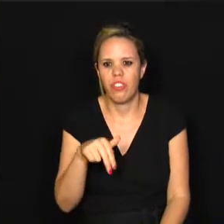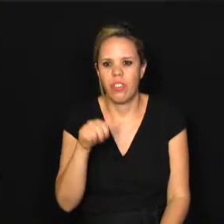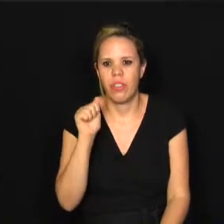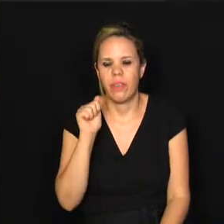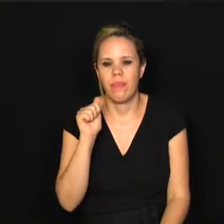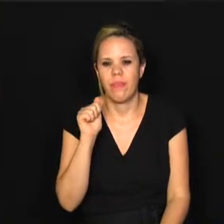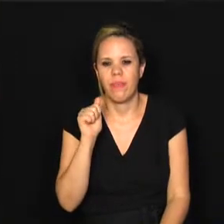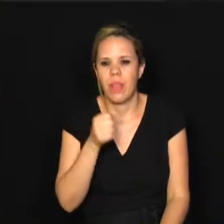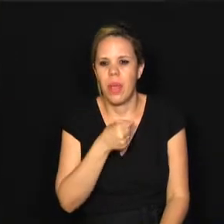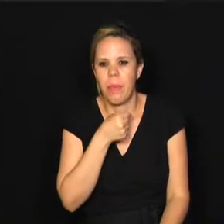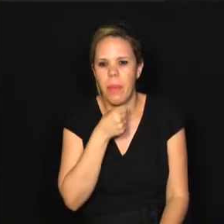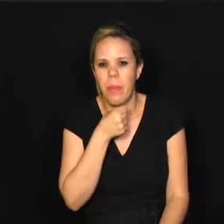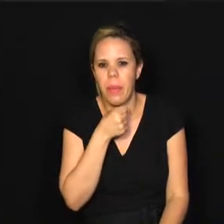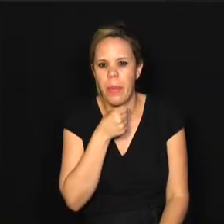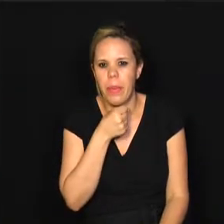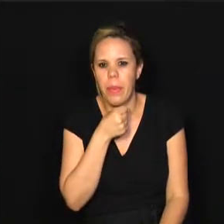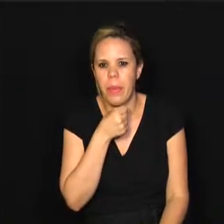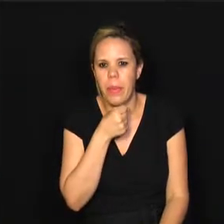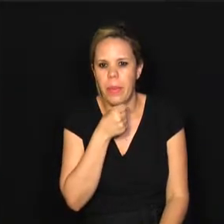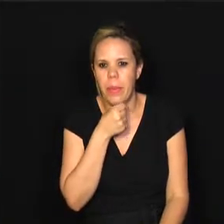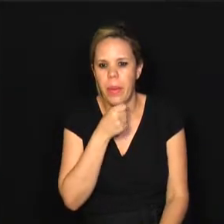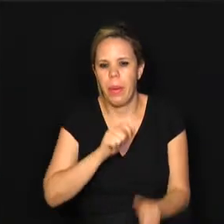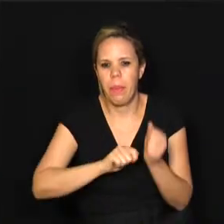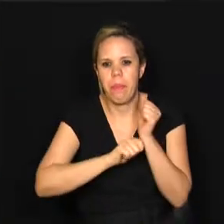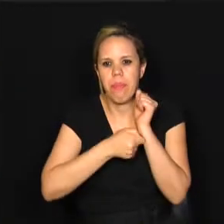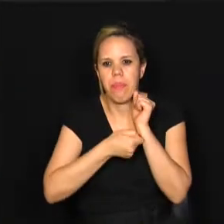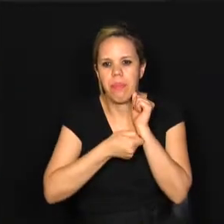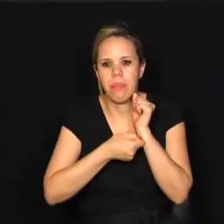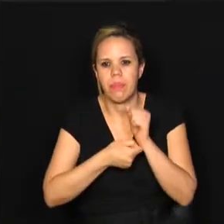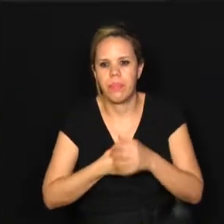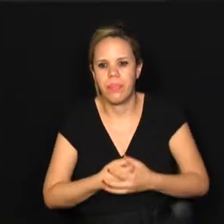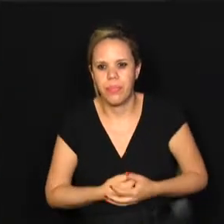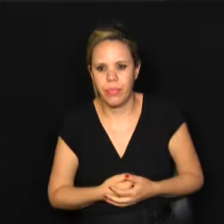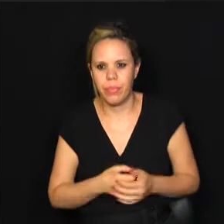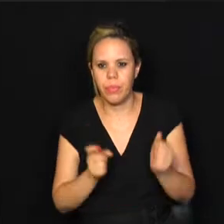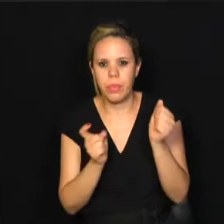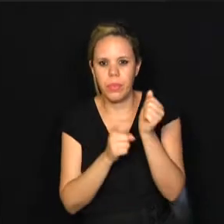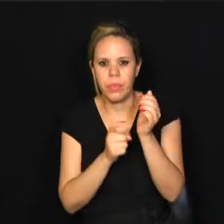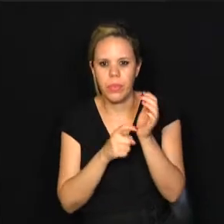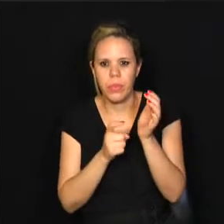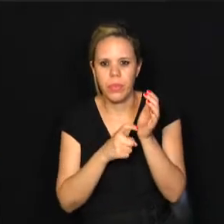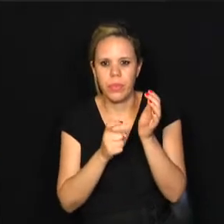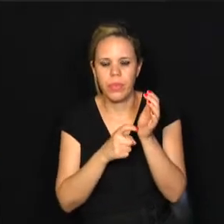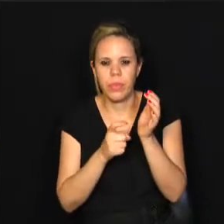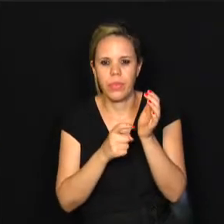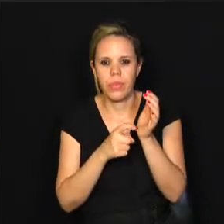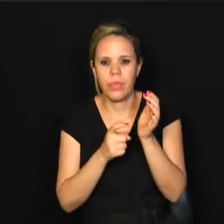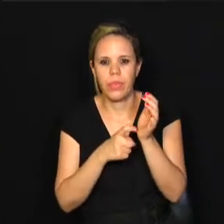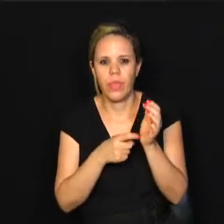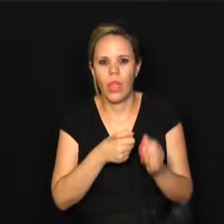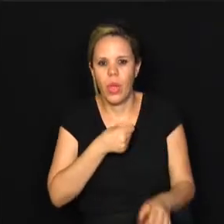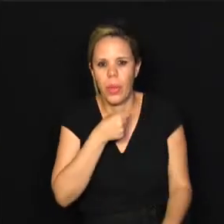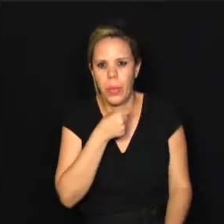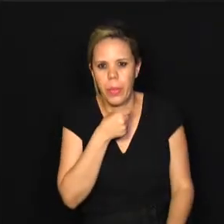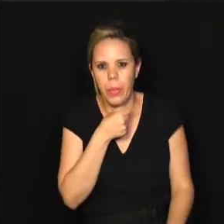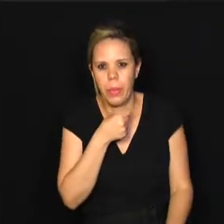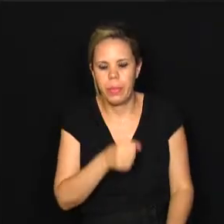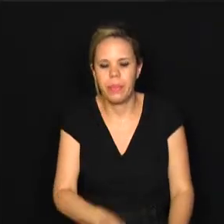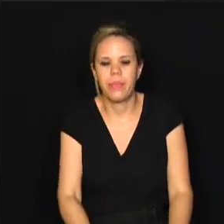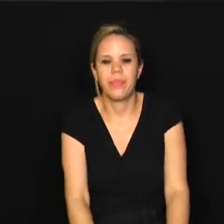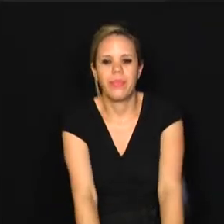O microfone da senhora está ainda desligado, dona Sebastiana. É só clicar o dedinho em cima aí do foninho,